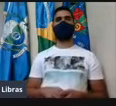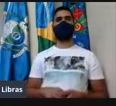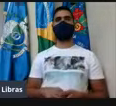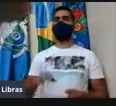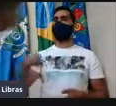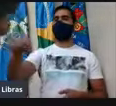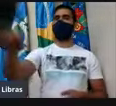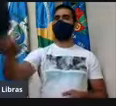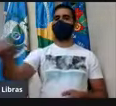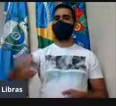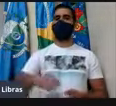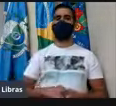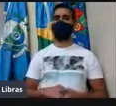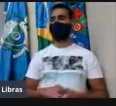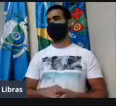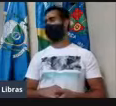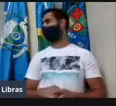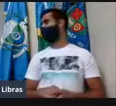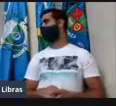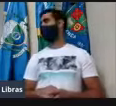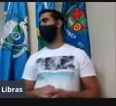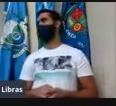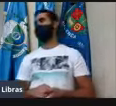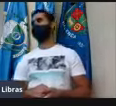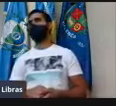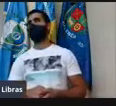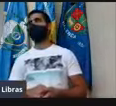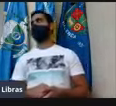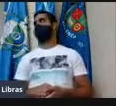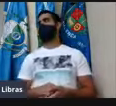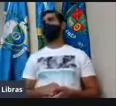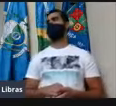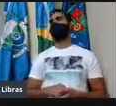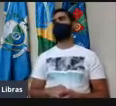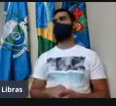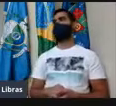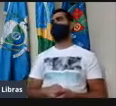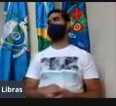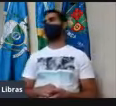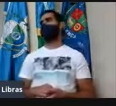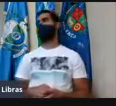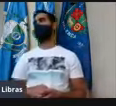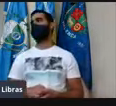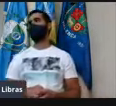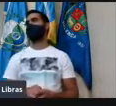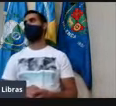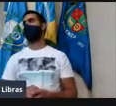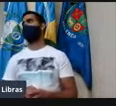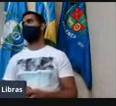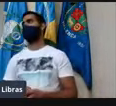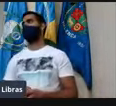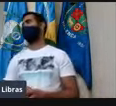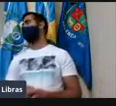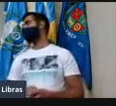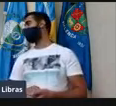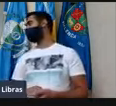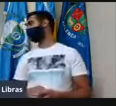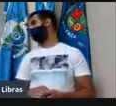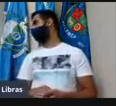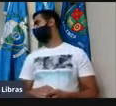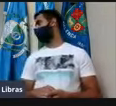o nobre vereador Pedro Graça, para me ajudar aqui na leitura Então tá bom. Vamos lá, presidente.